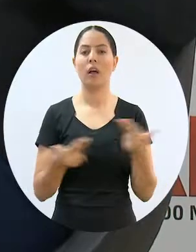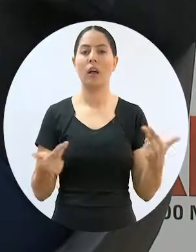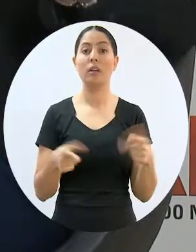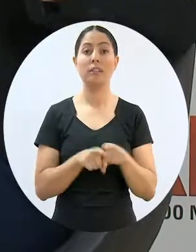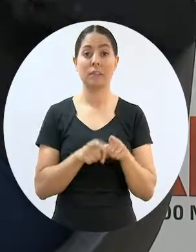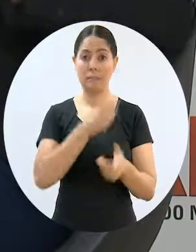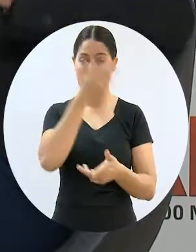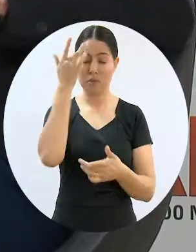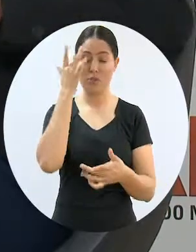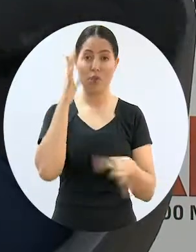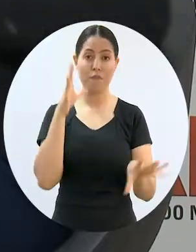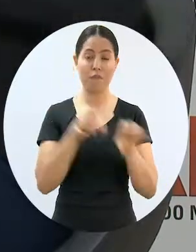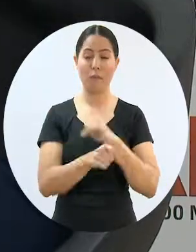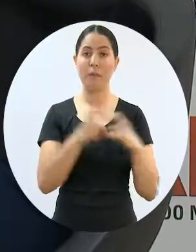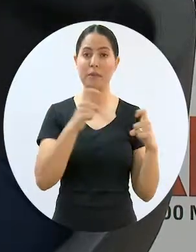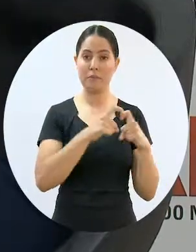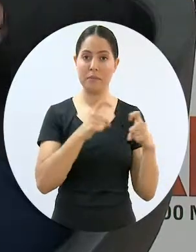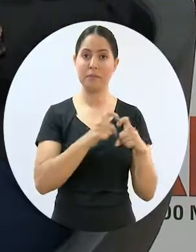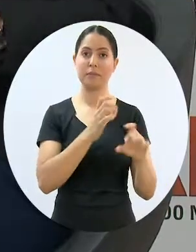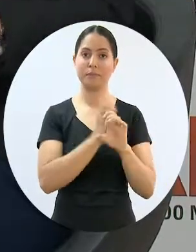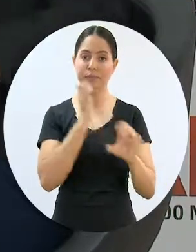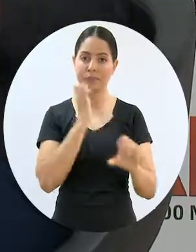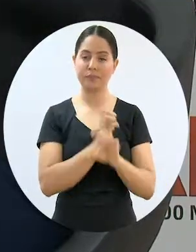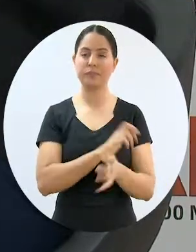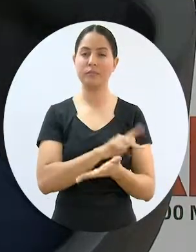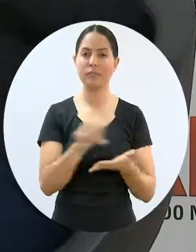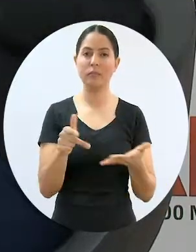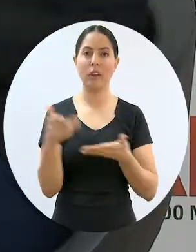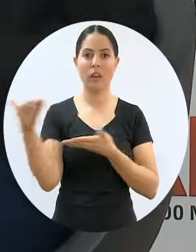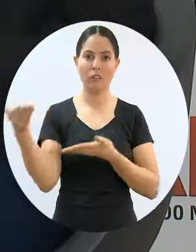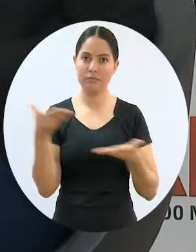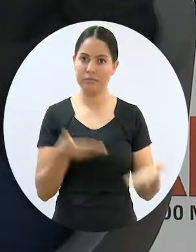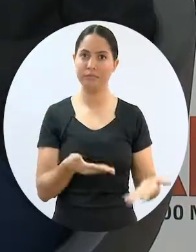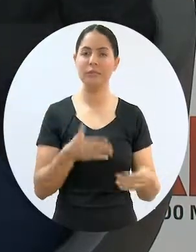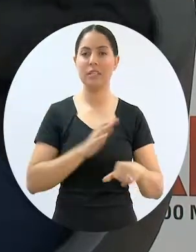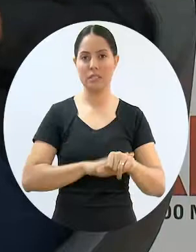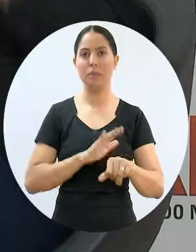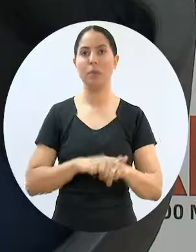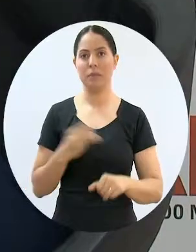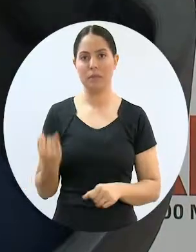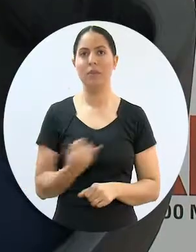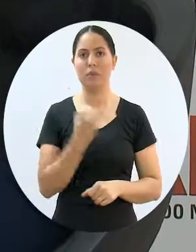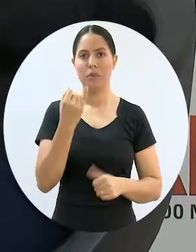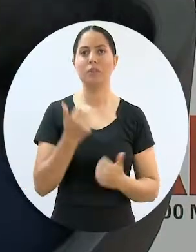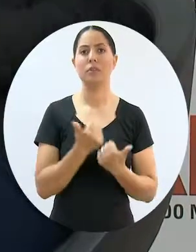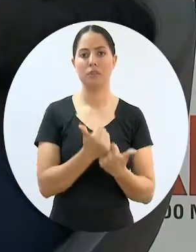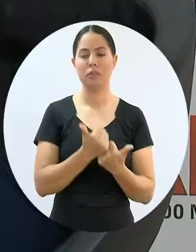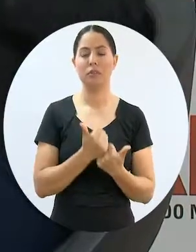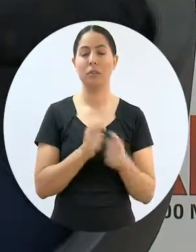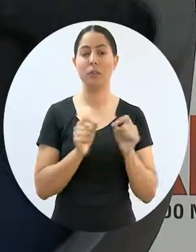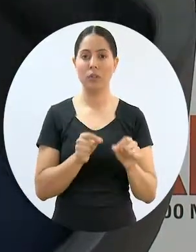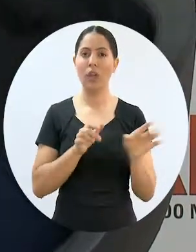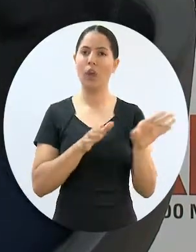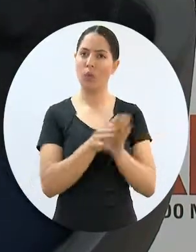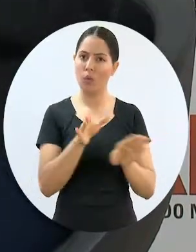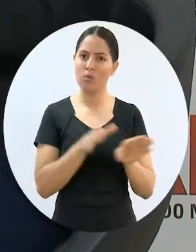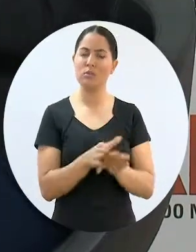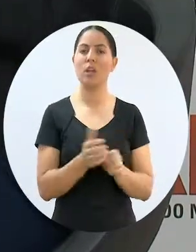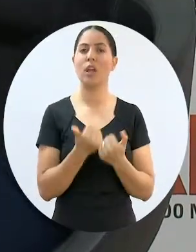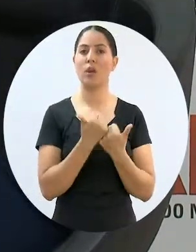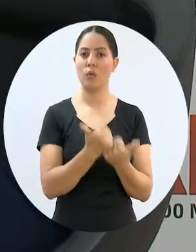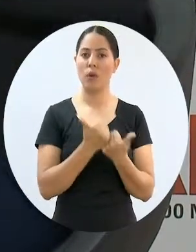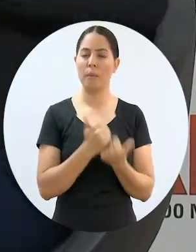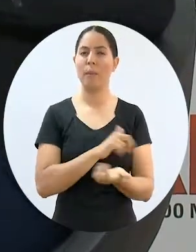em medicina, nutrição, engenharia de alimentos também são muito úteis nesse momento para prestar orientação,